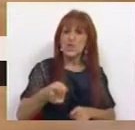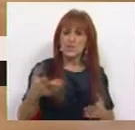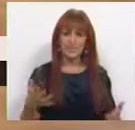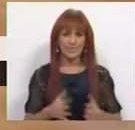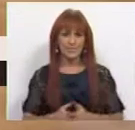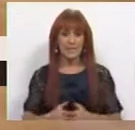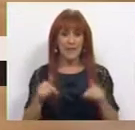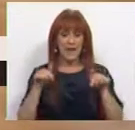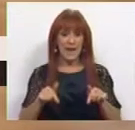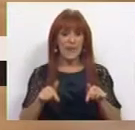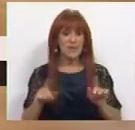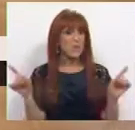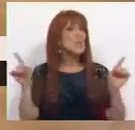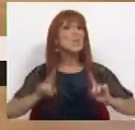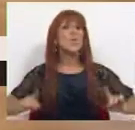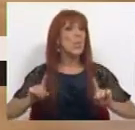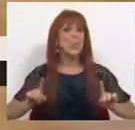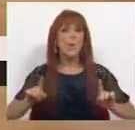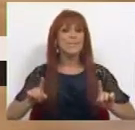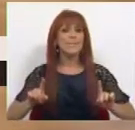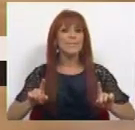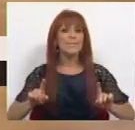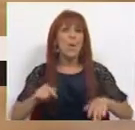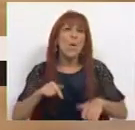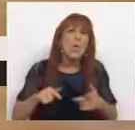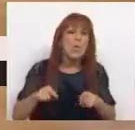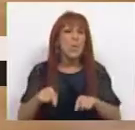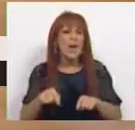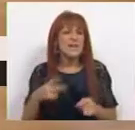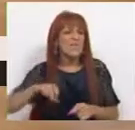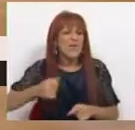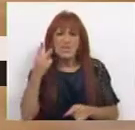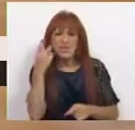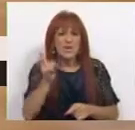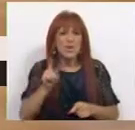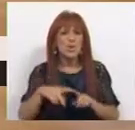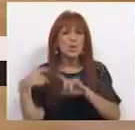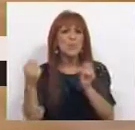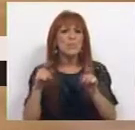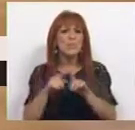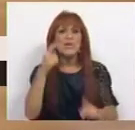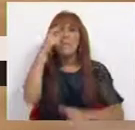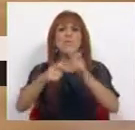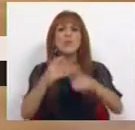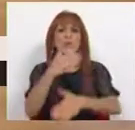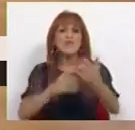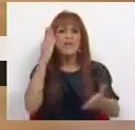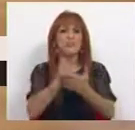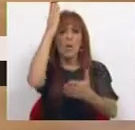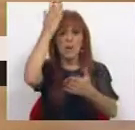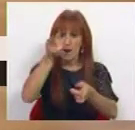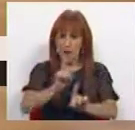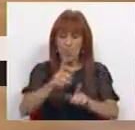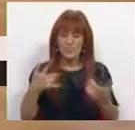seguinte: este não é, certamente, ou pelo menos não é assim que os verdes o veem, um debate para pessoas com